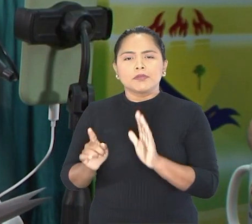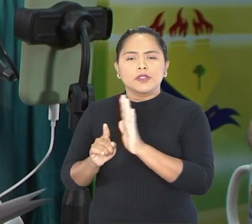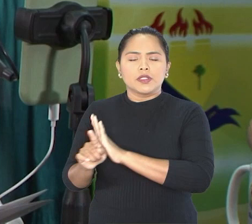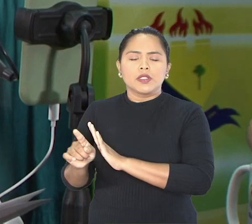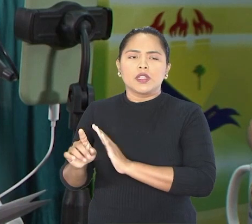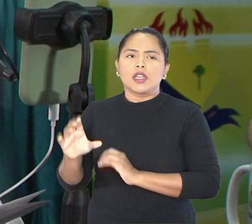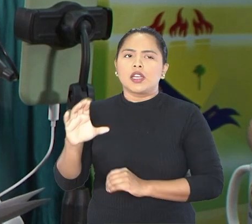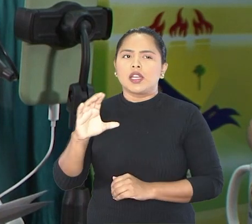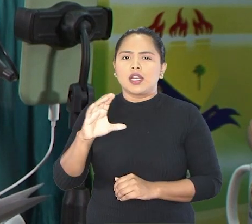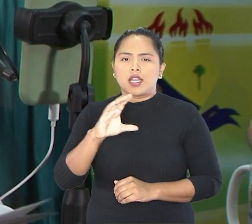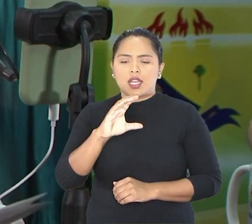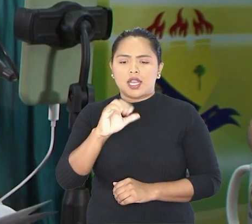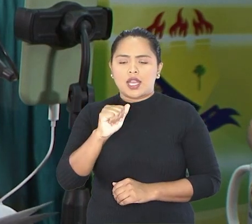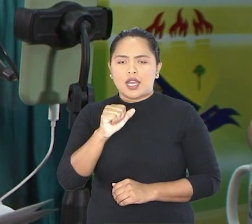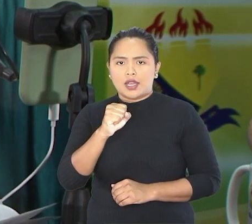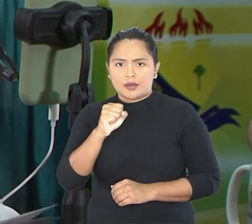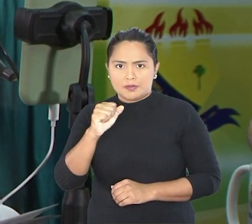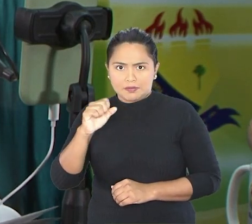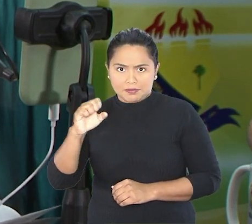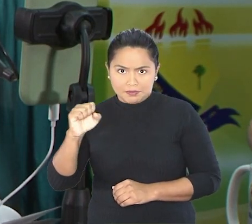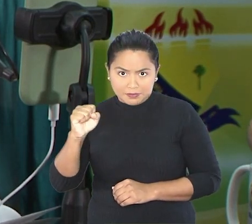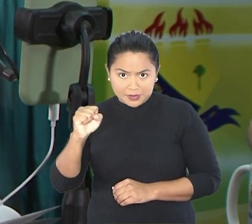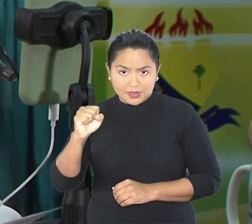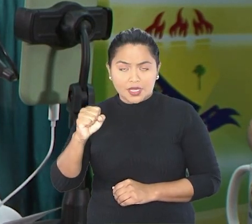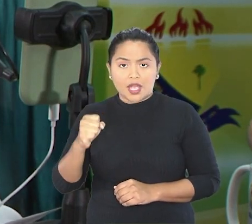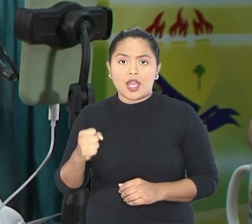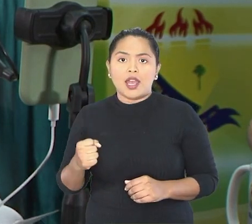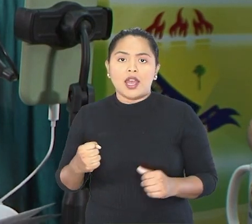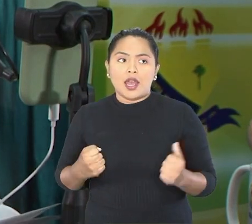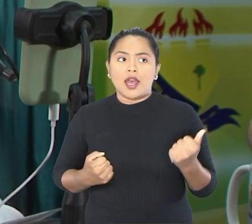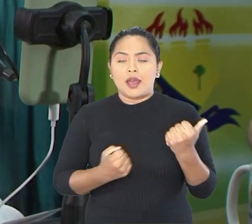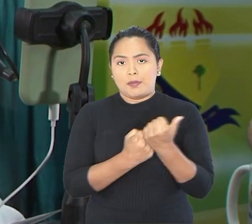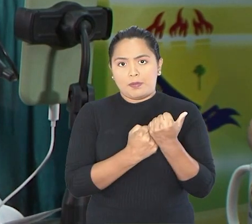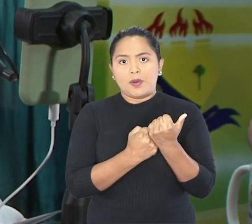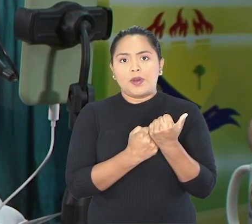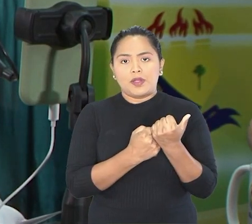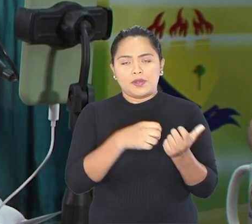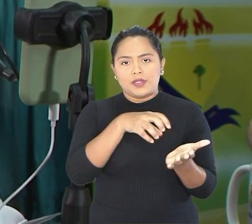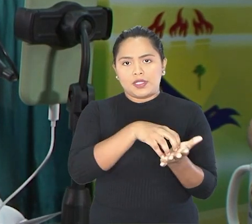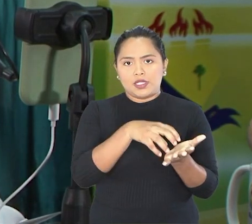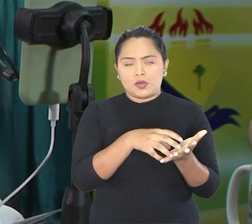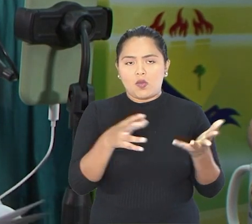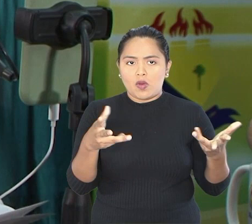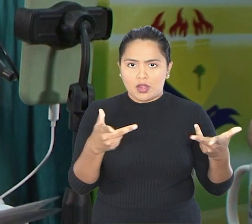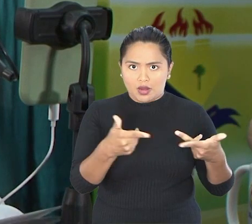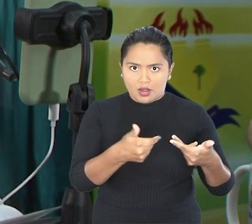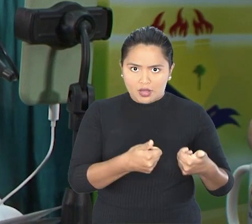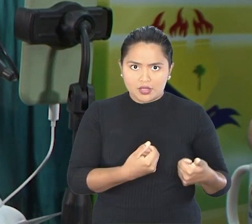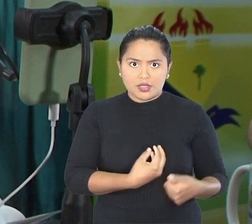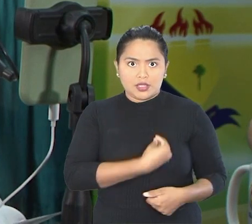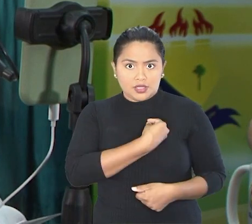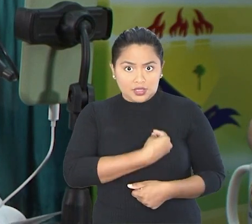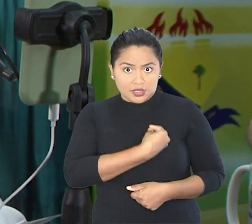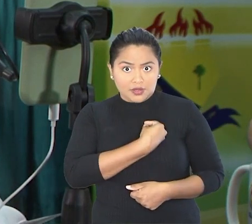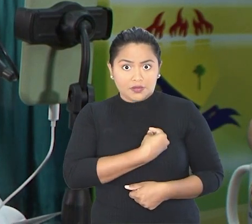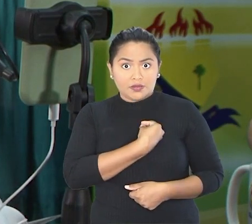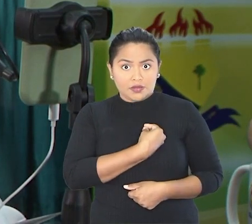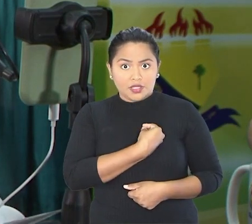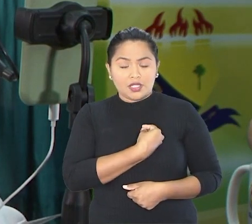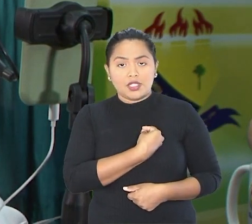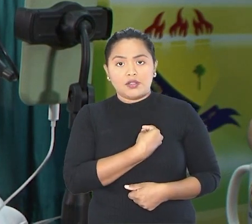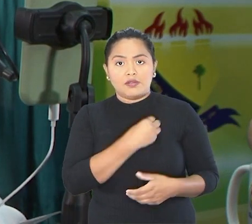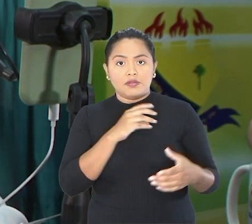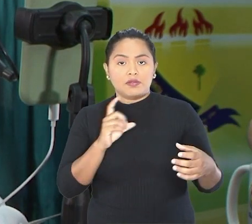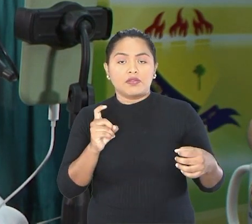as ações realizadas pelo setor de qualidade de vida da UFRR, que também está dentro do guarda-chuva da Pró-Reitoria de Gestão